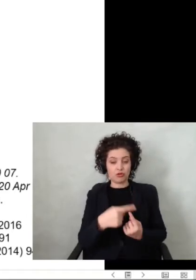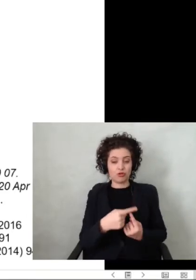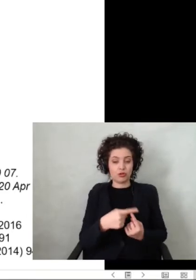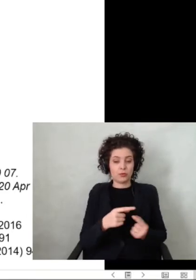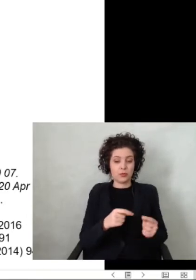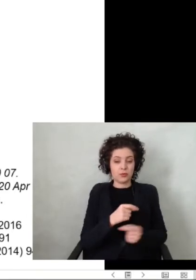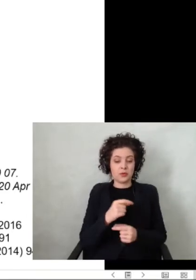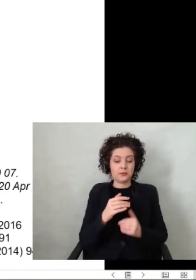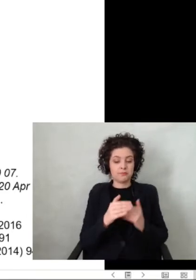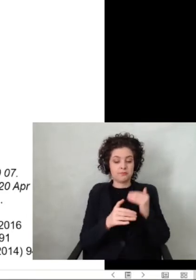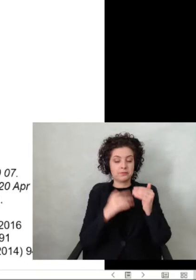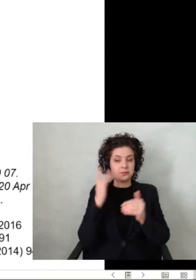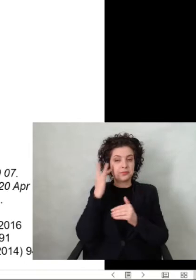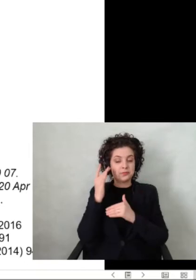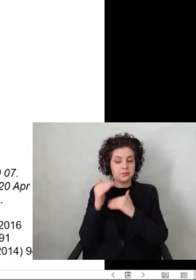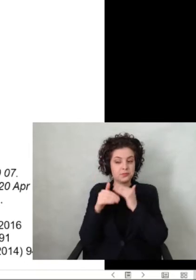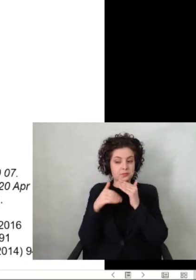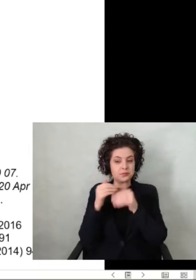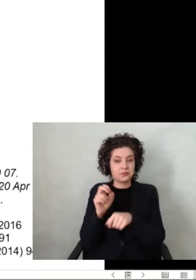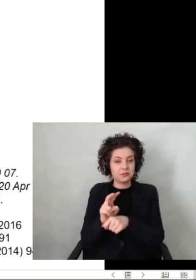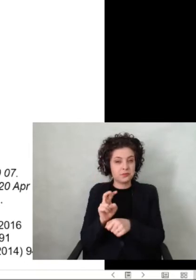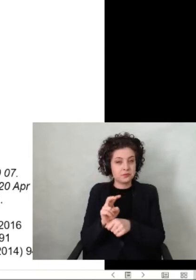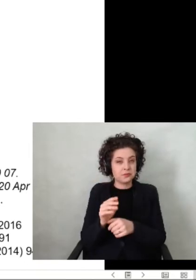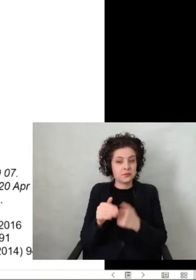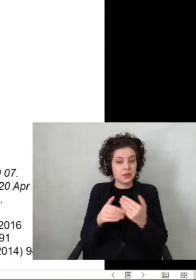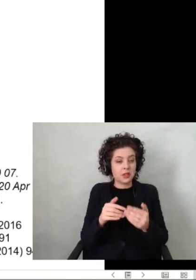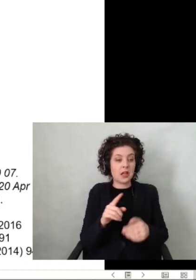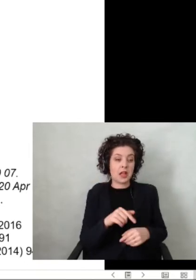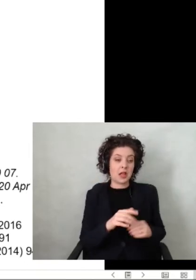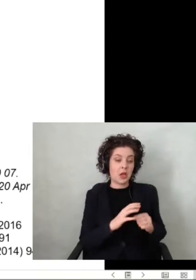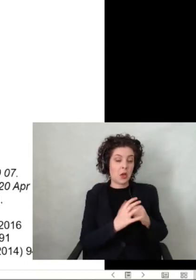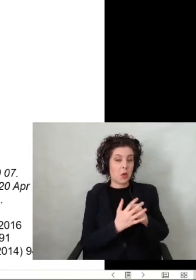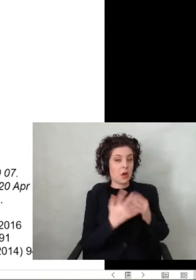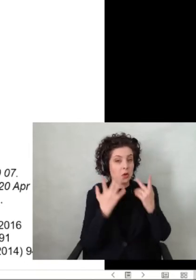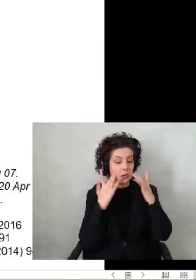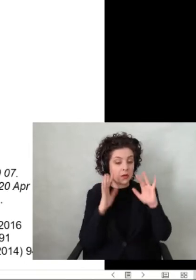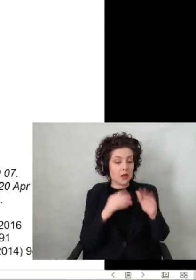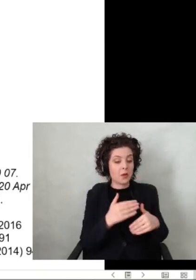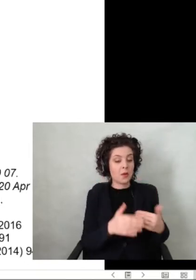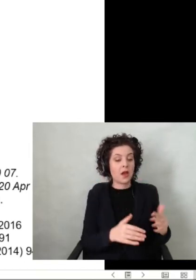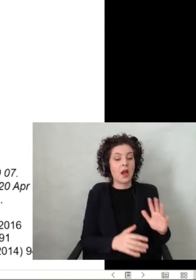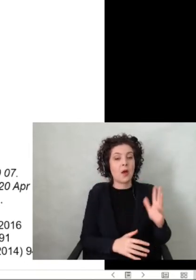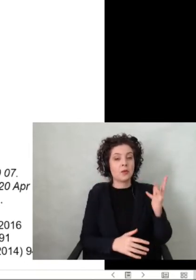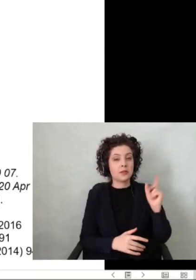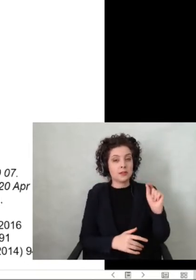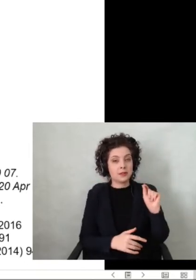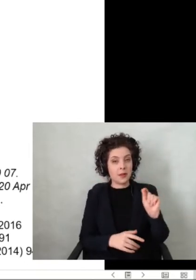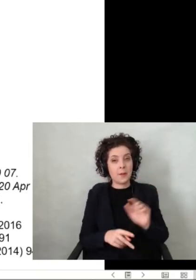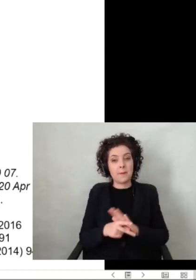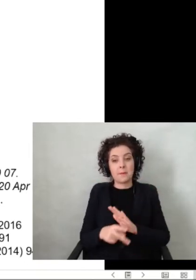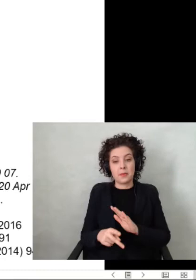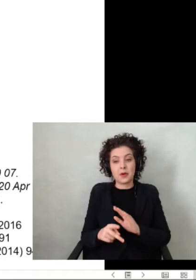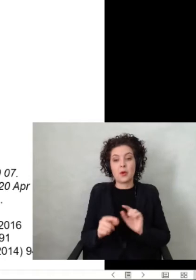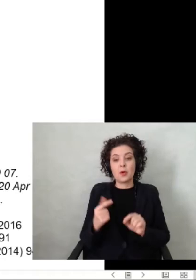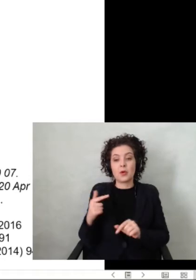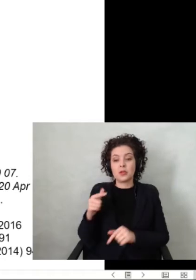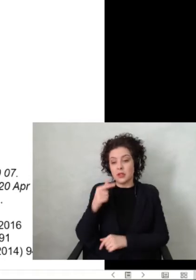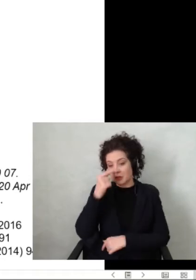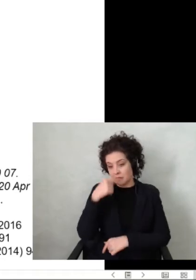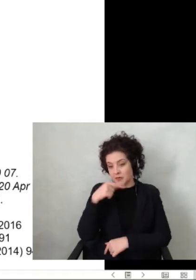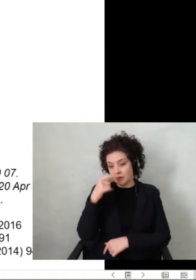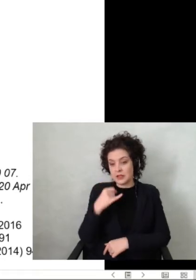vírus. A gente não sabe se isso está acontecendo com os coronas, mas para a influenza isso acontece. Imaginou se você tiver um medicamento com ação